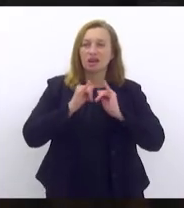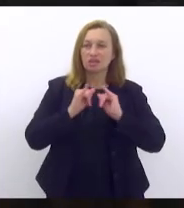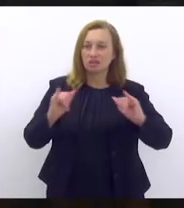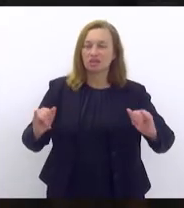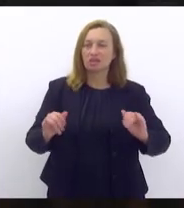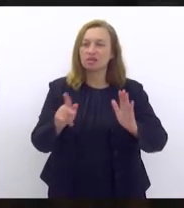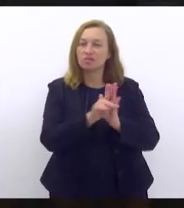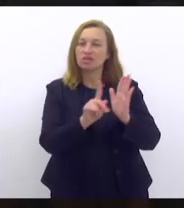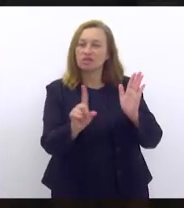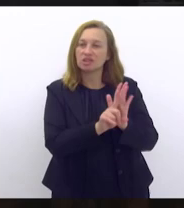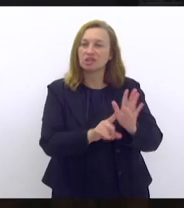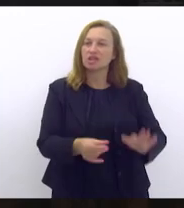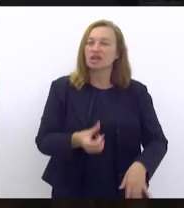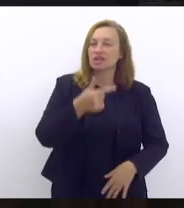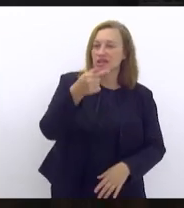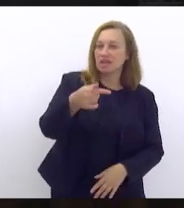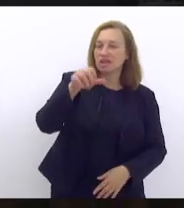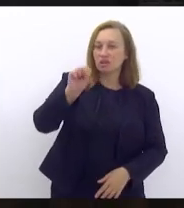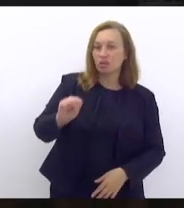Anuncio o projeto de lei número